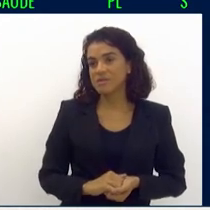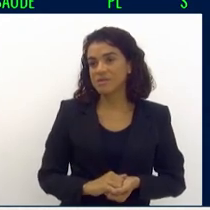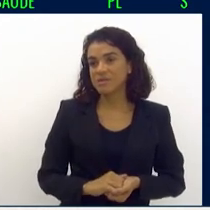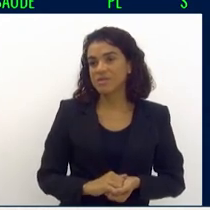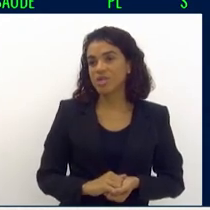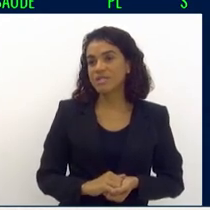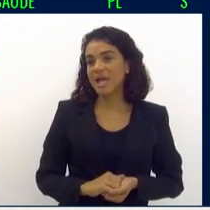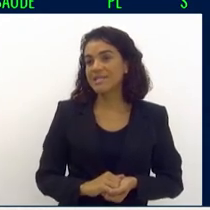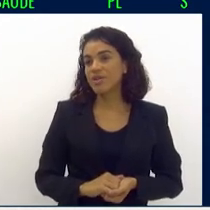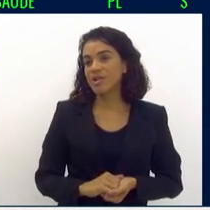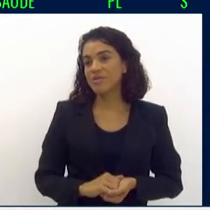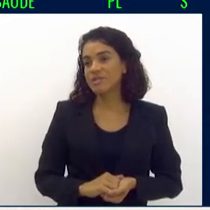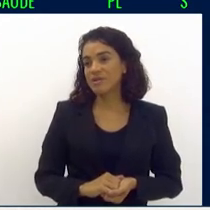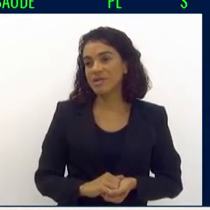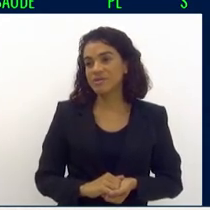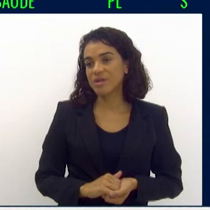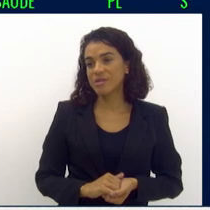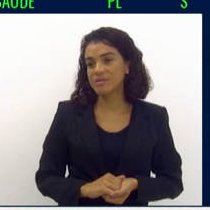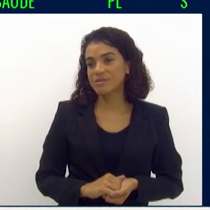Presidente,